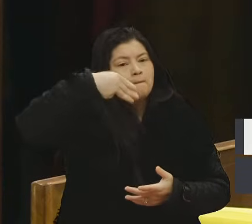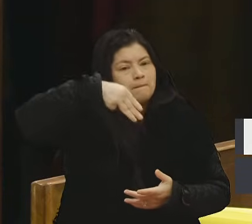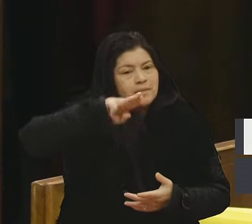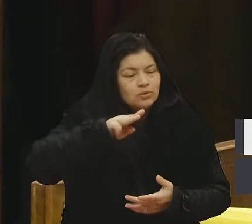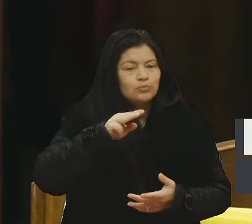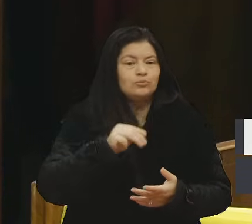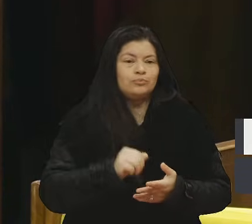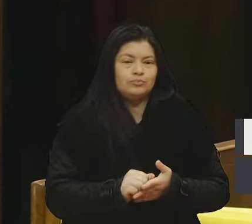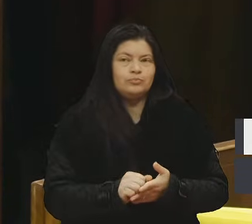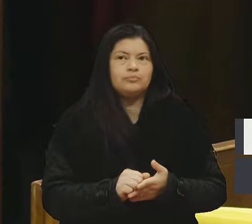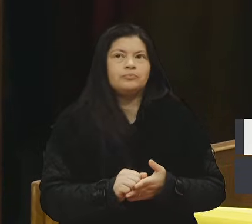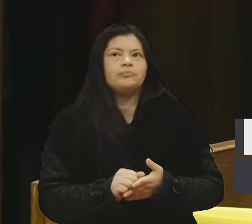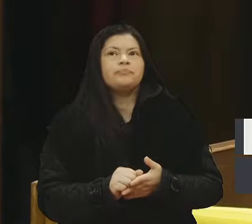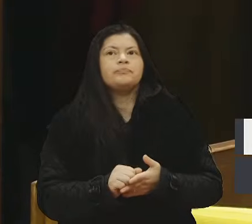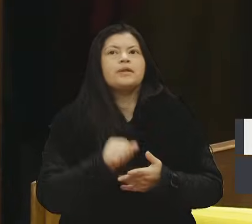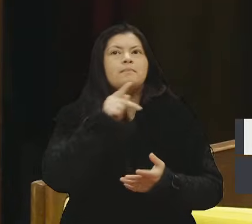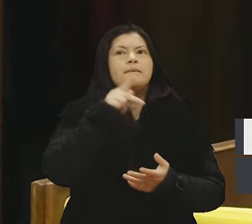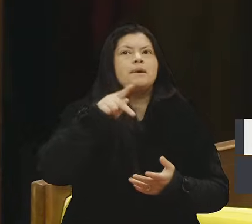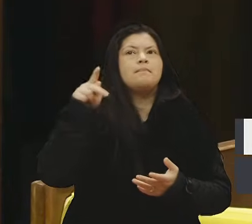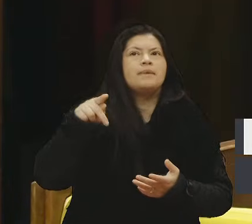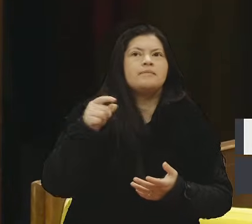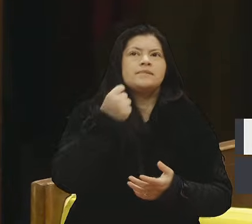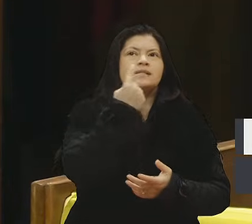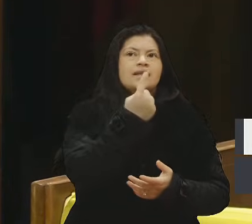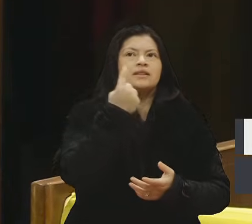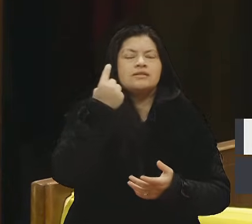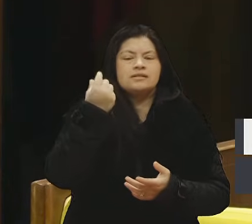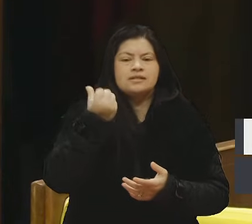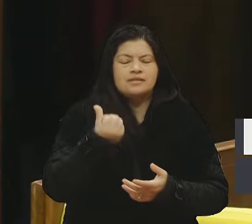34.812,72. Na PPP, R$